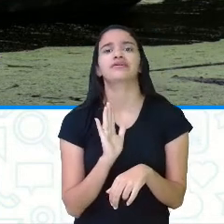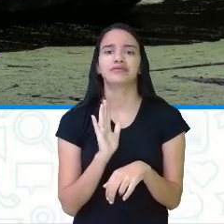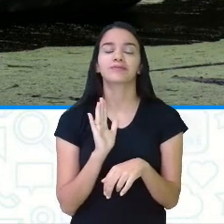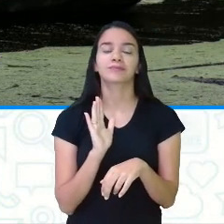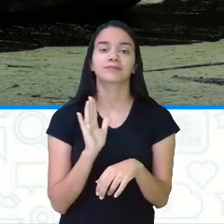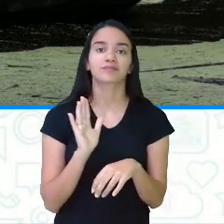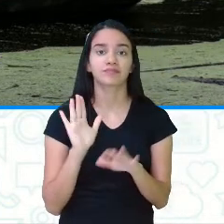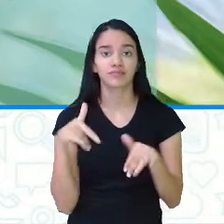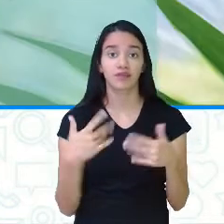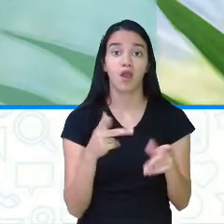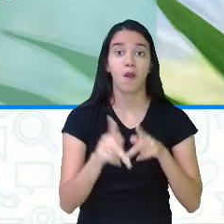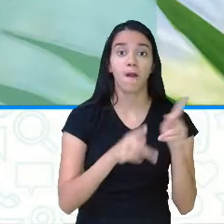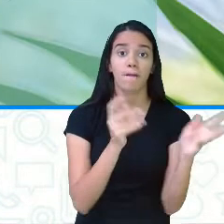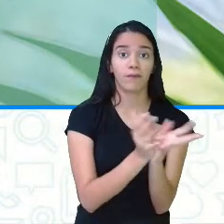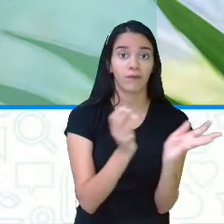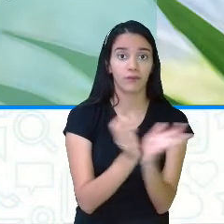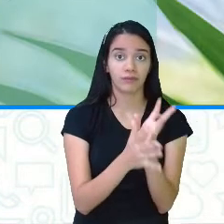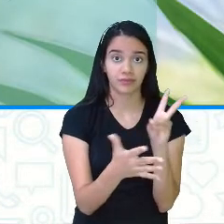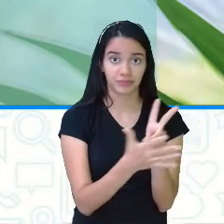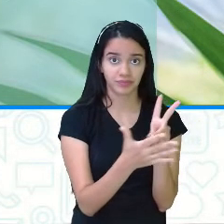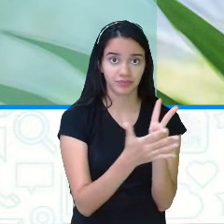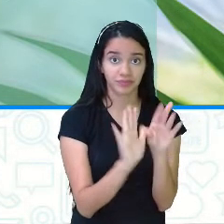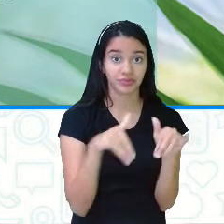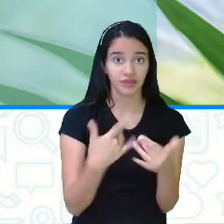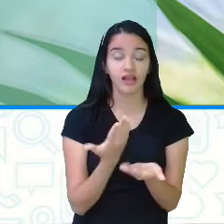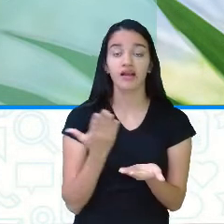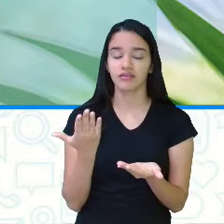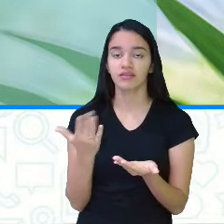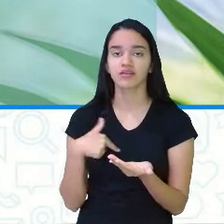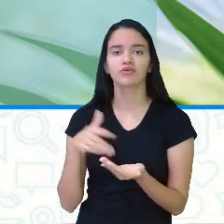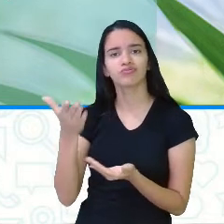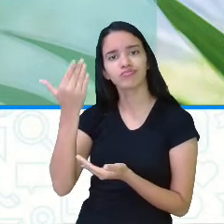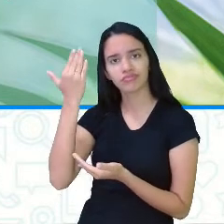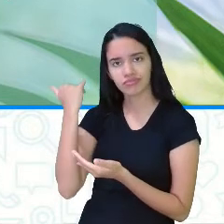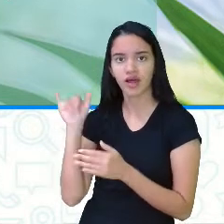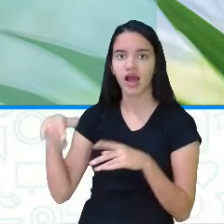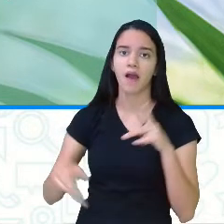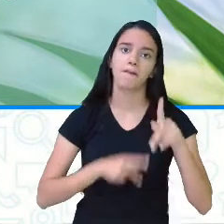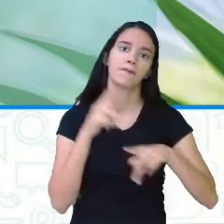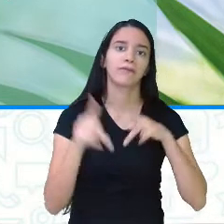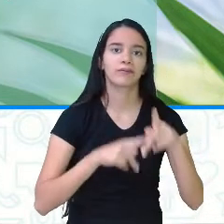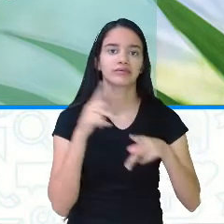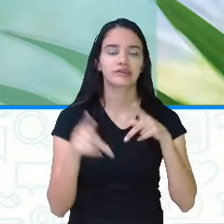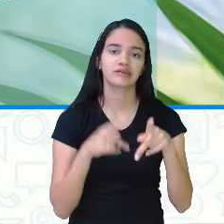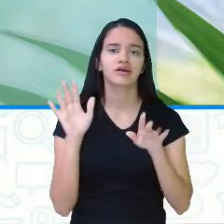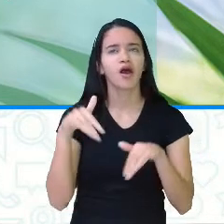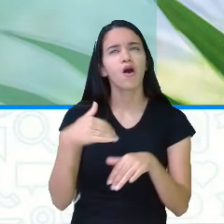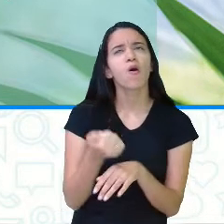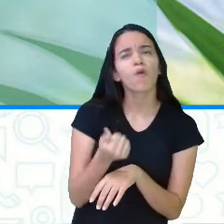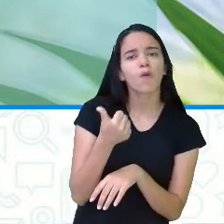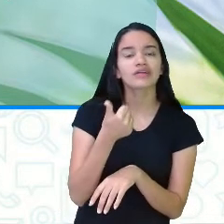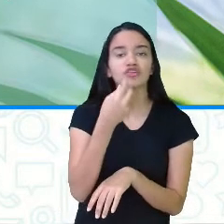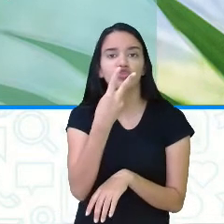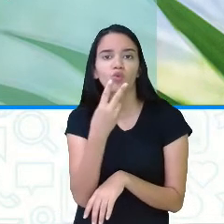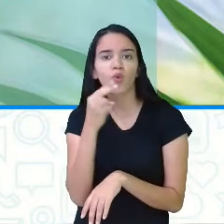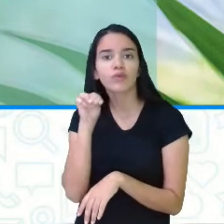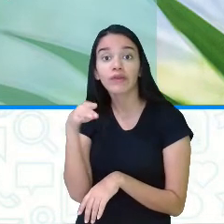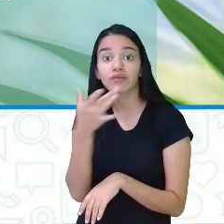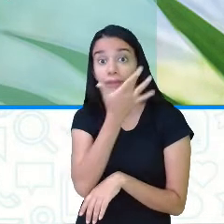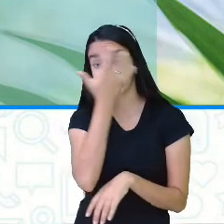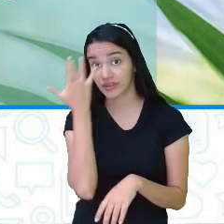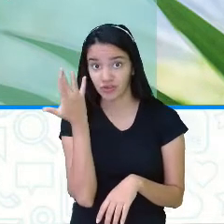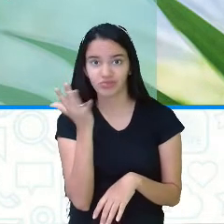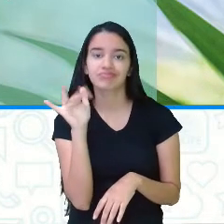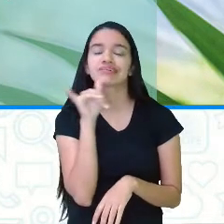bastante povos indígenas aí, tá? Então, no passado, essa população indígena era de quase de 2 milhões de